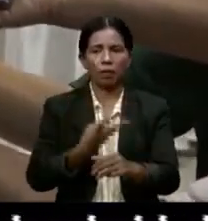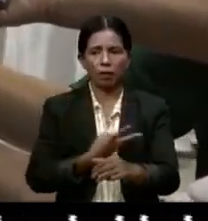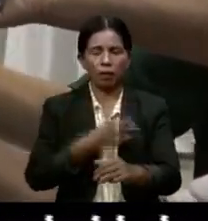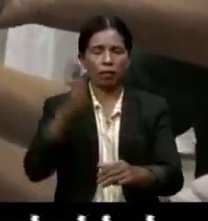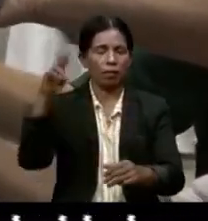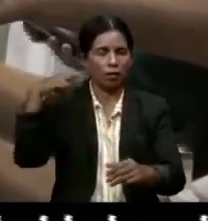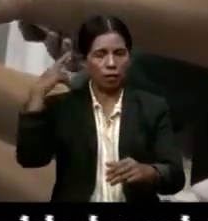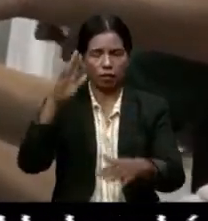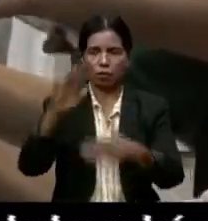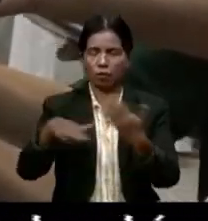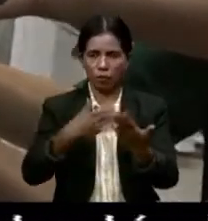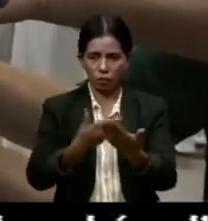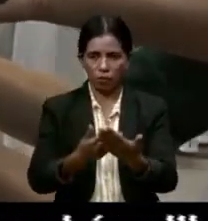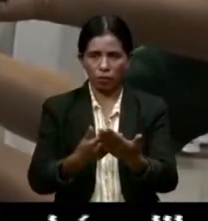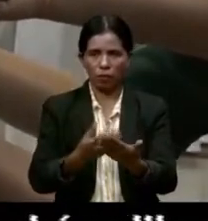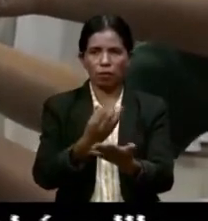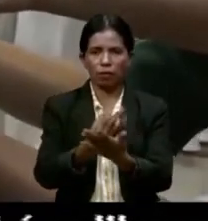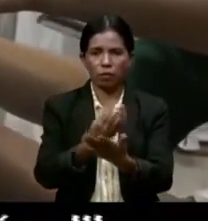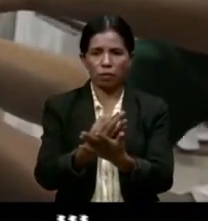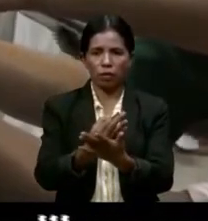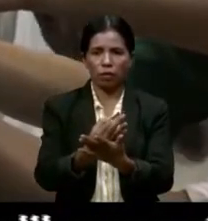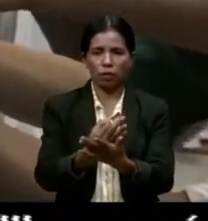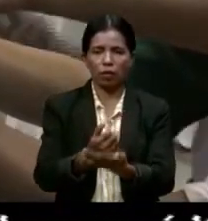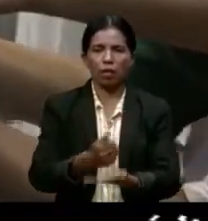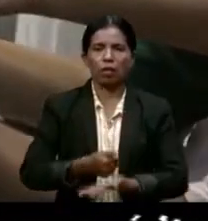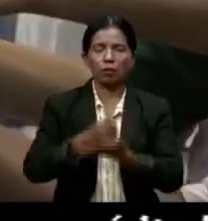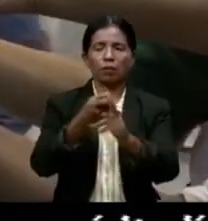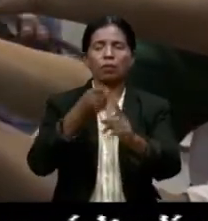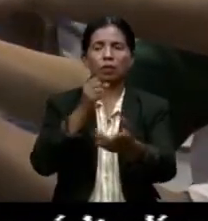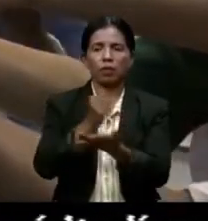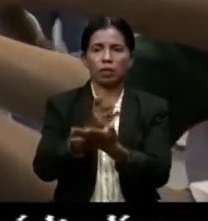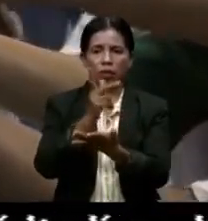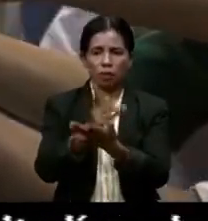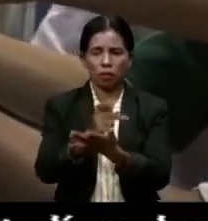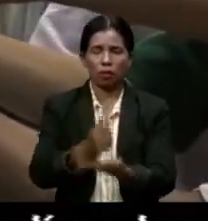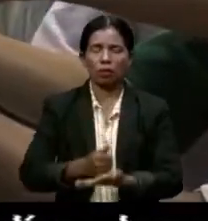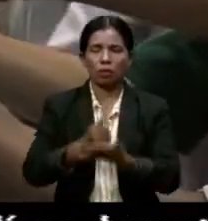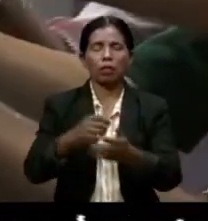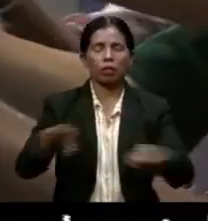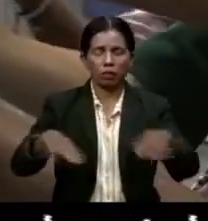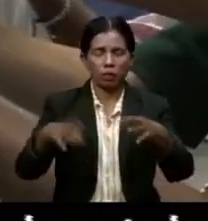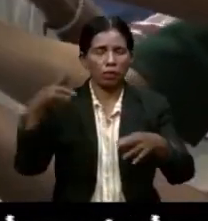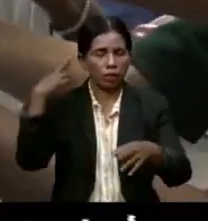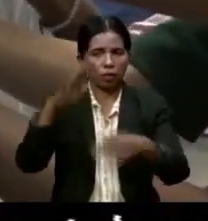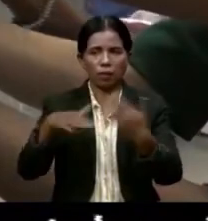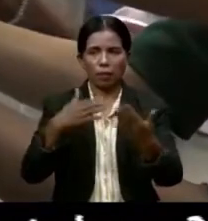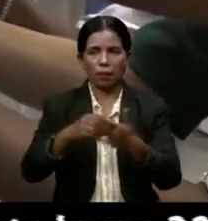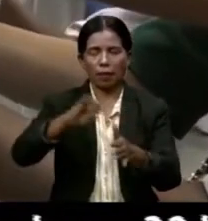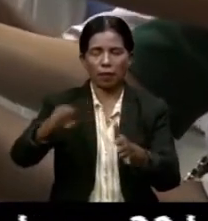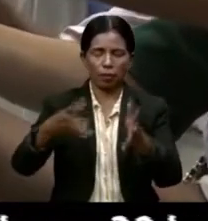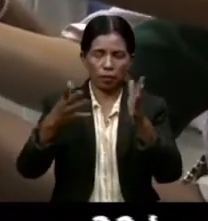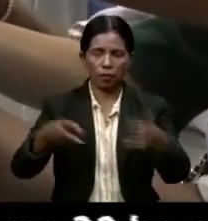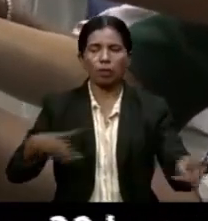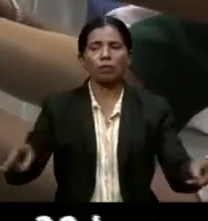Rádio Comunidade Sira. O fundos não é bem, mas apoio Secoms, a tua apoio o serviço Rádio Comunidade Sira. A nessa a jornalista voluntário